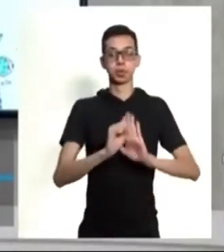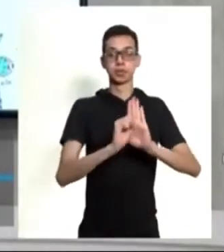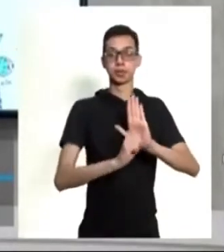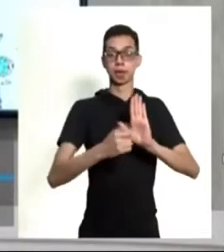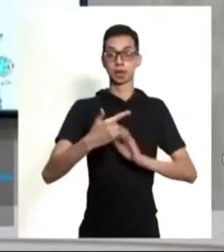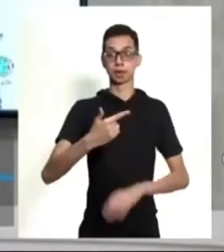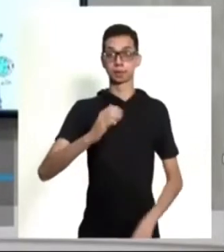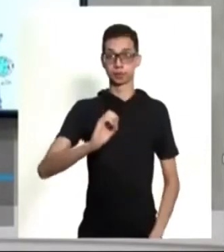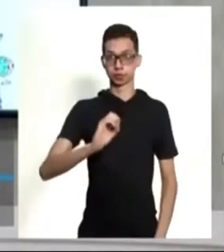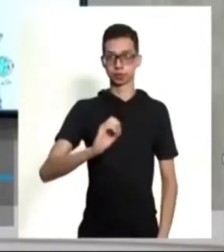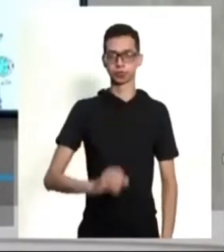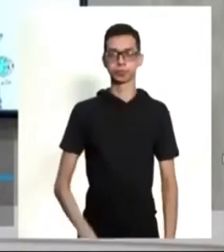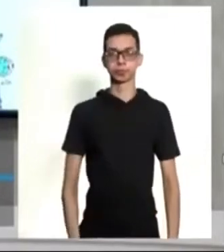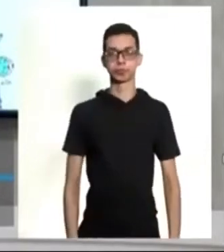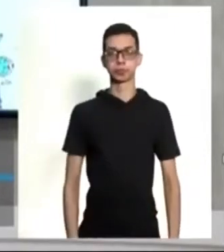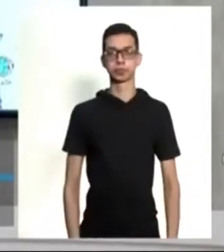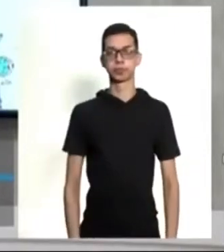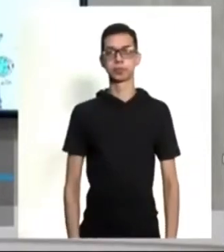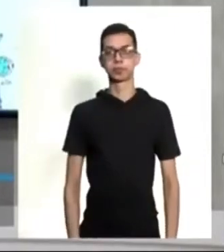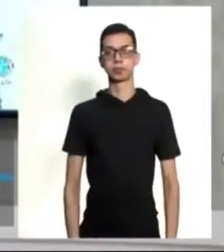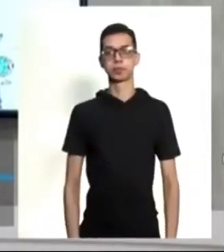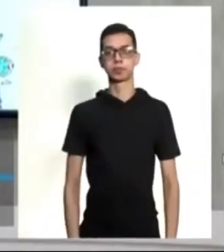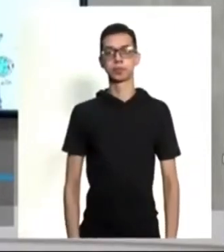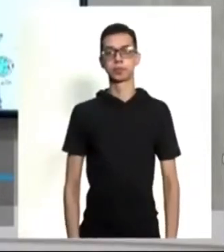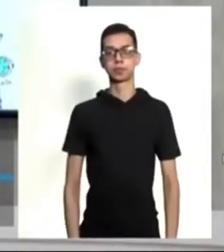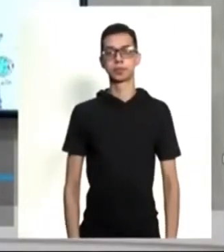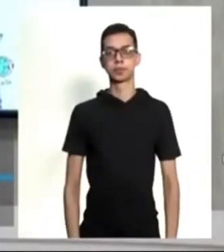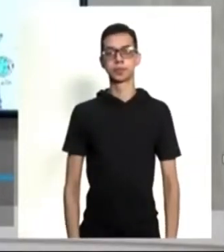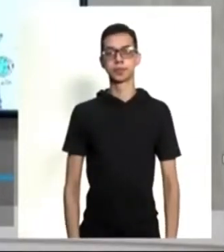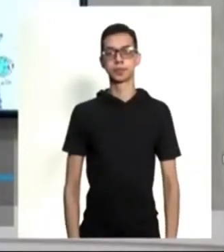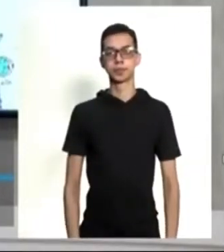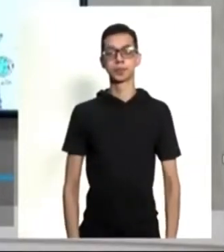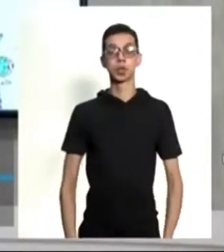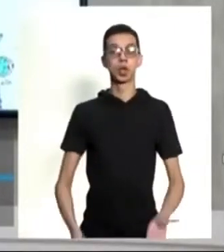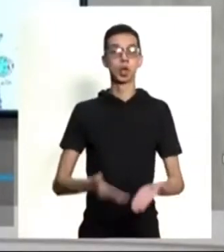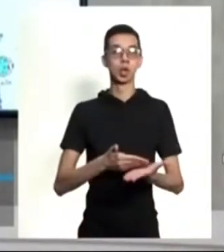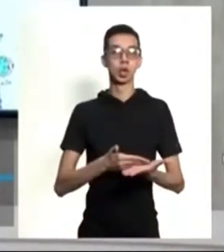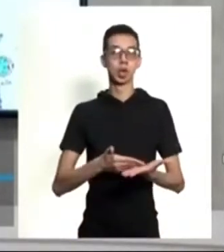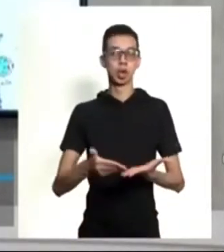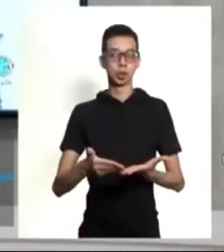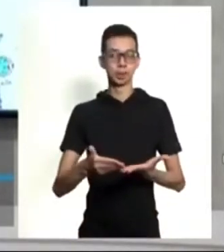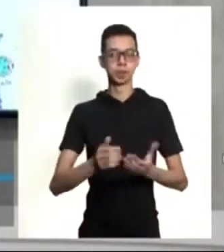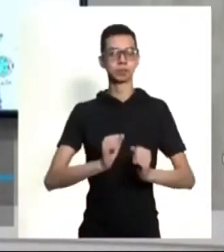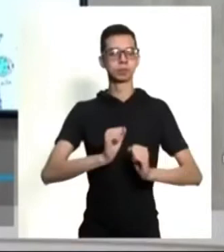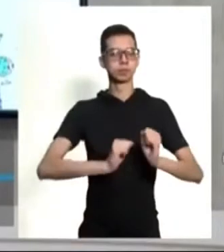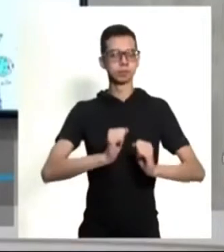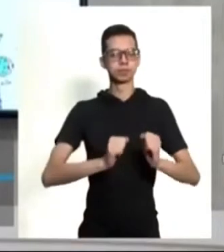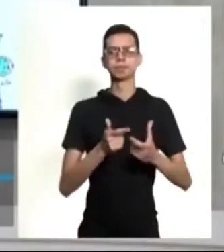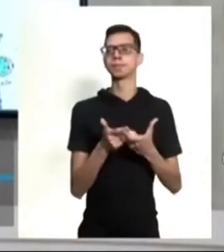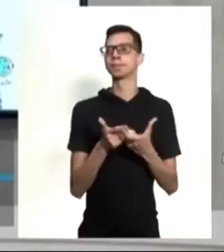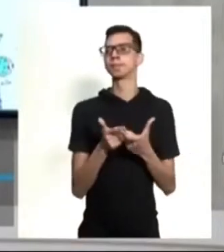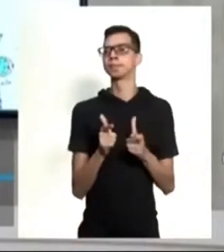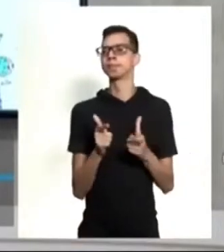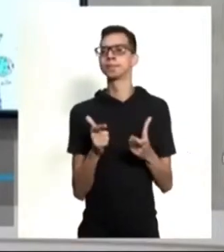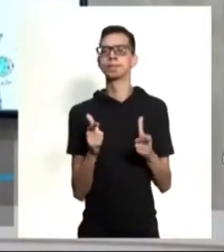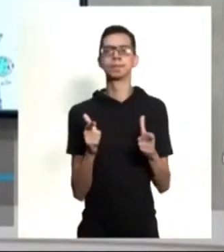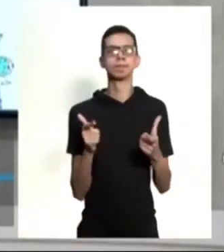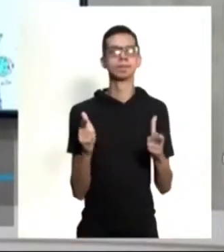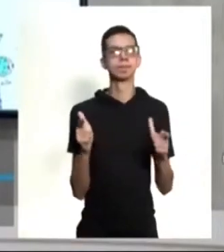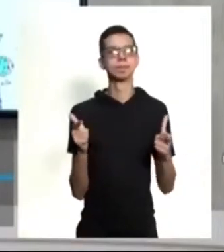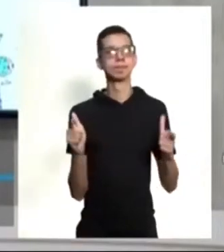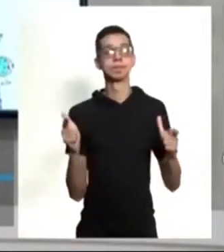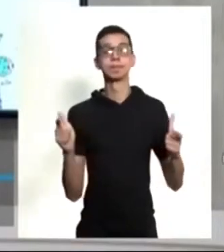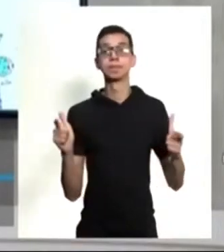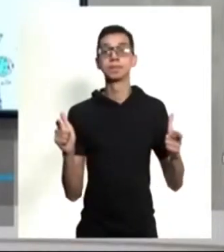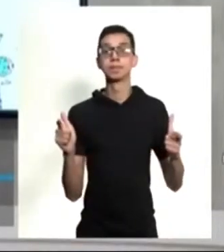XX, quando o processo de industrialização vai tomando corpo, há